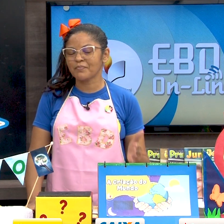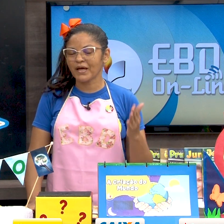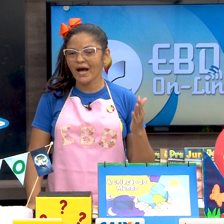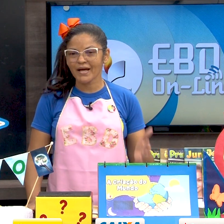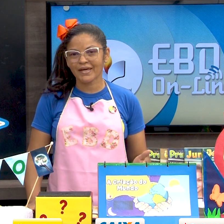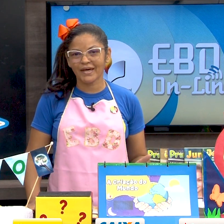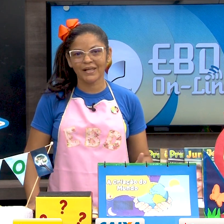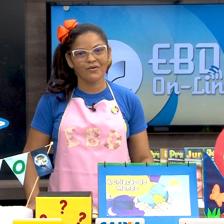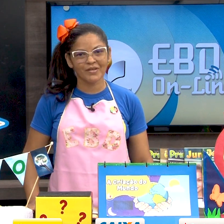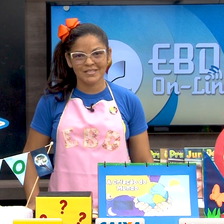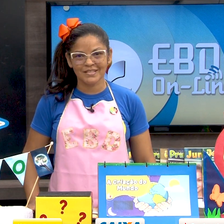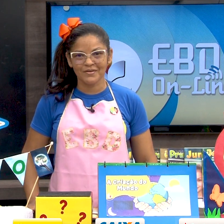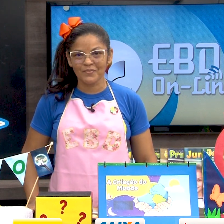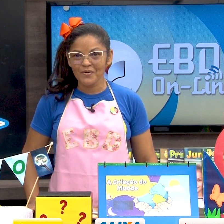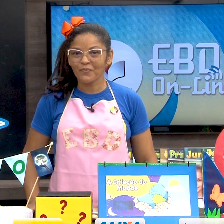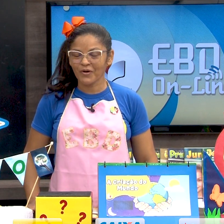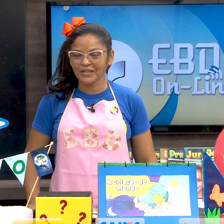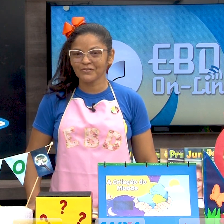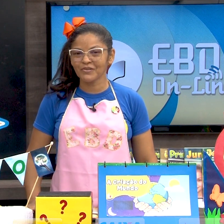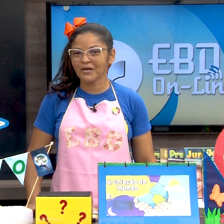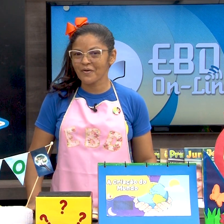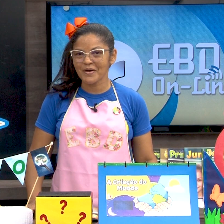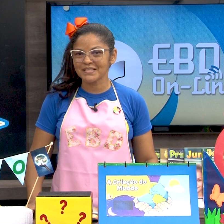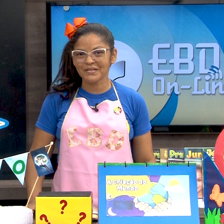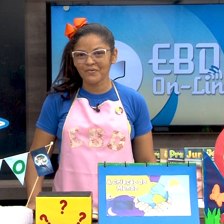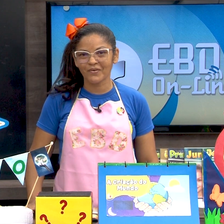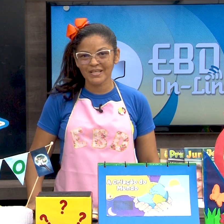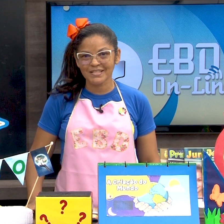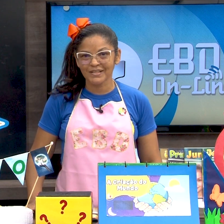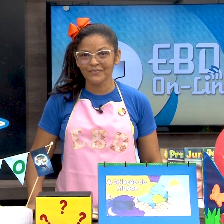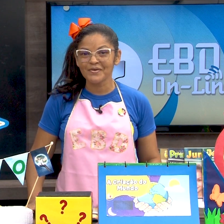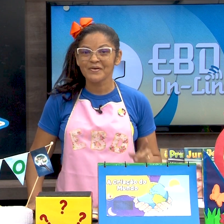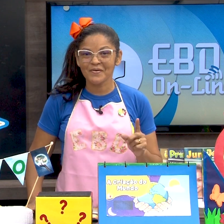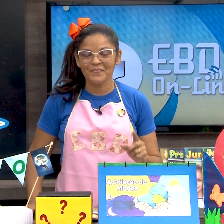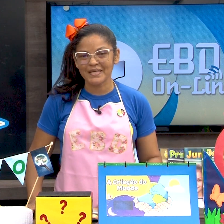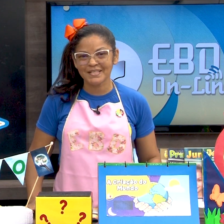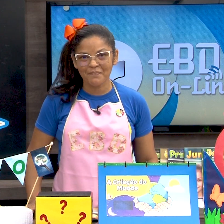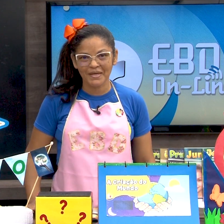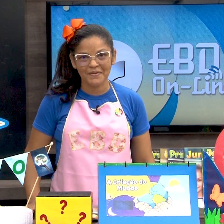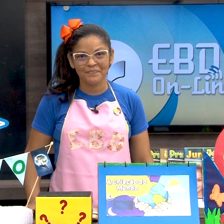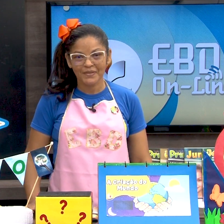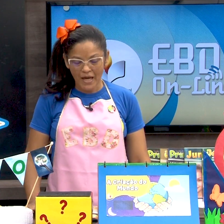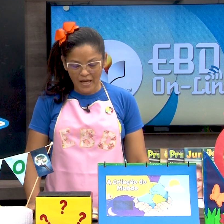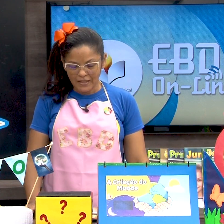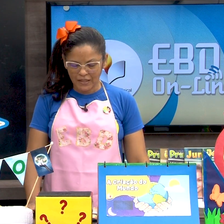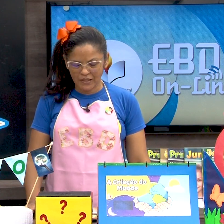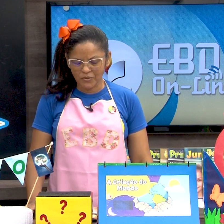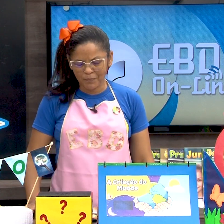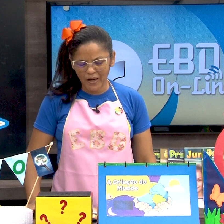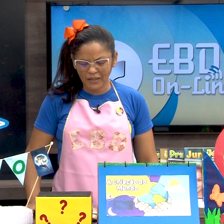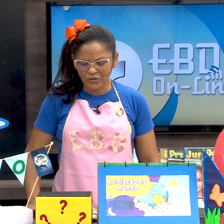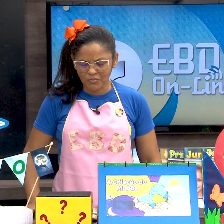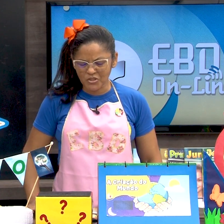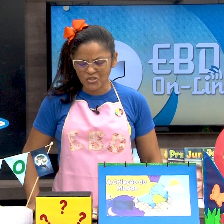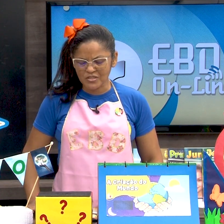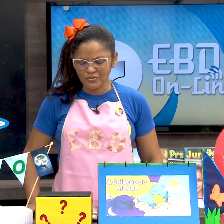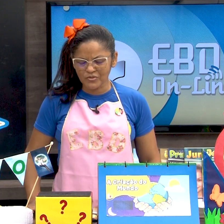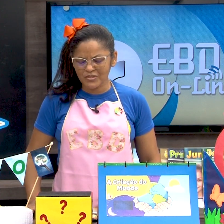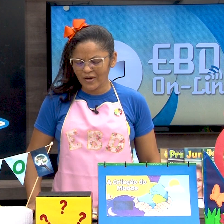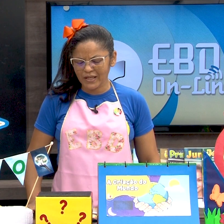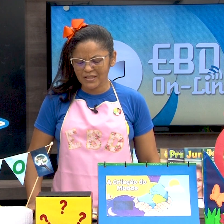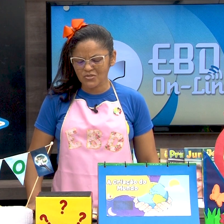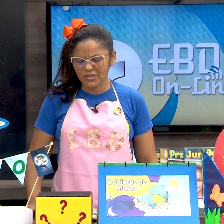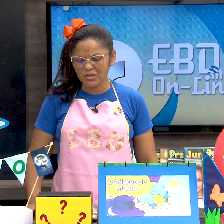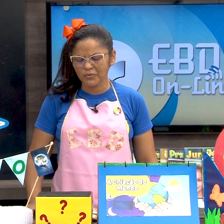como sempre aquela oração porque tudo que começa com oração começa bem querido pai em nome de